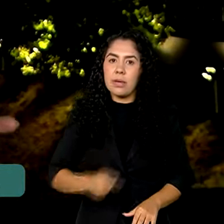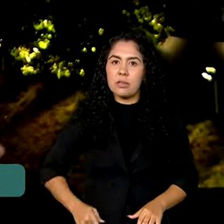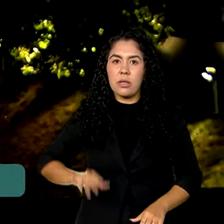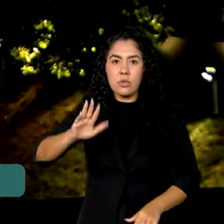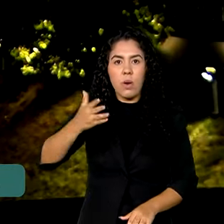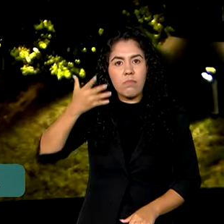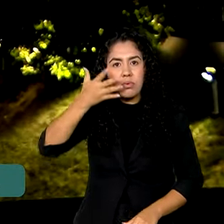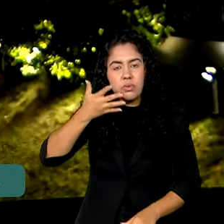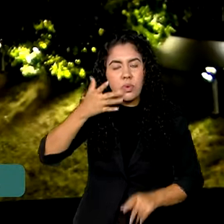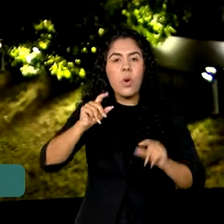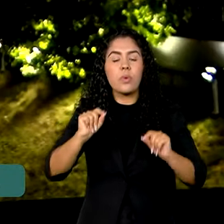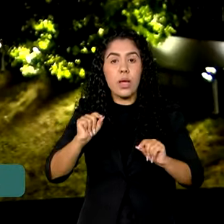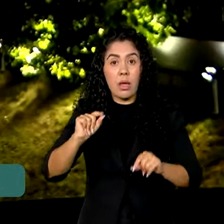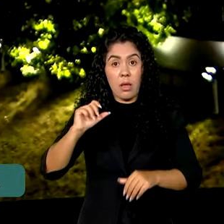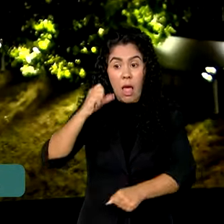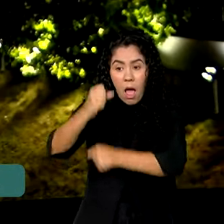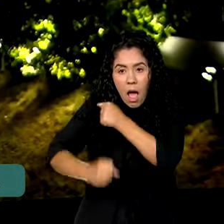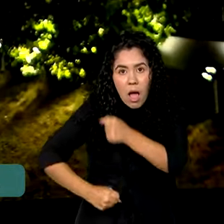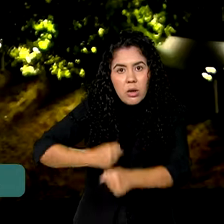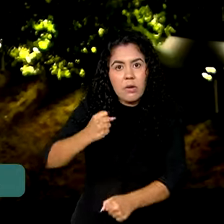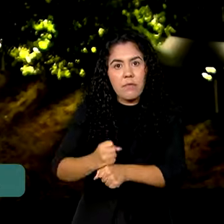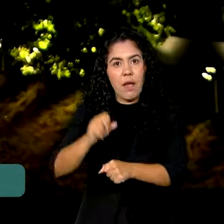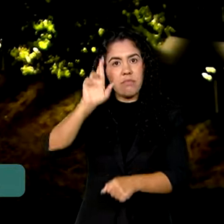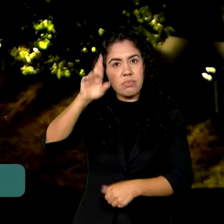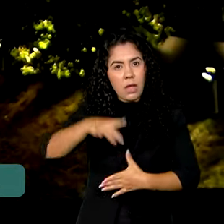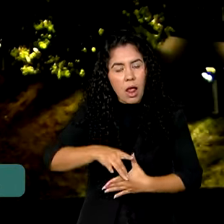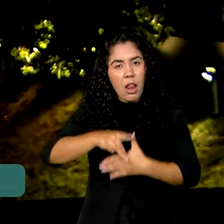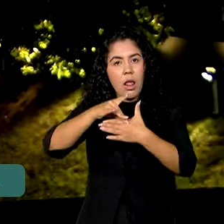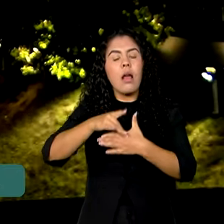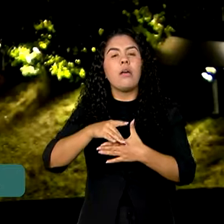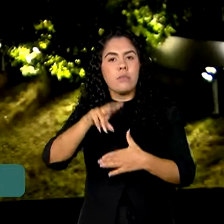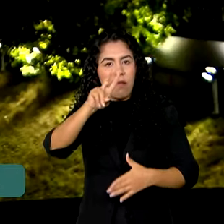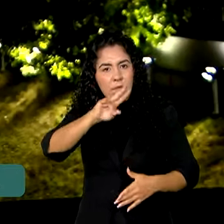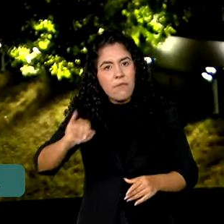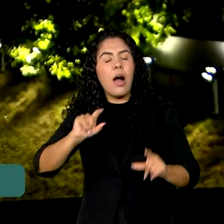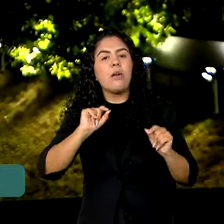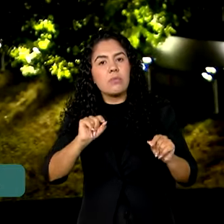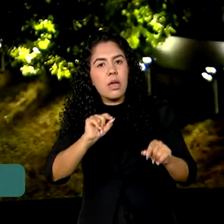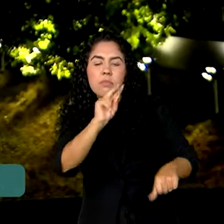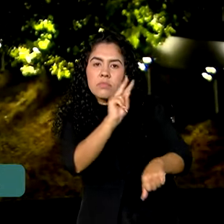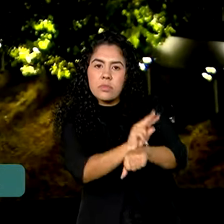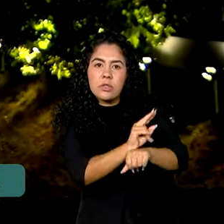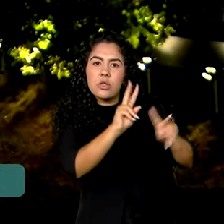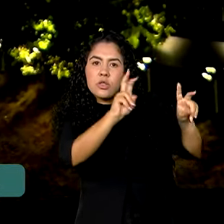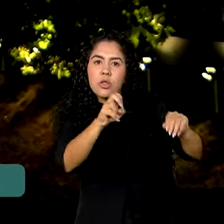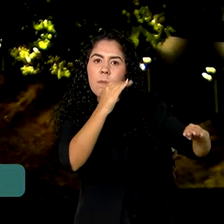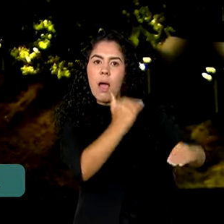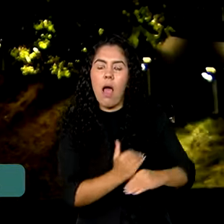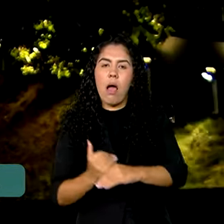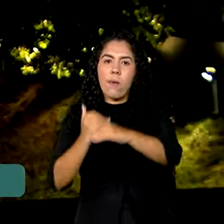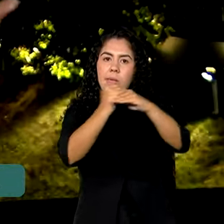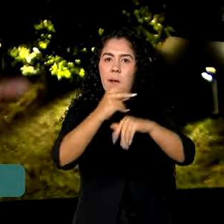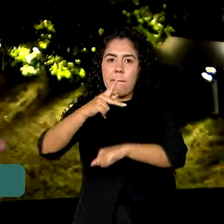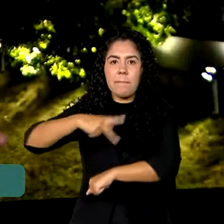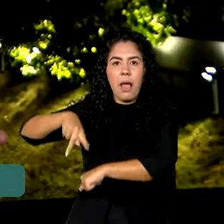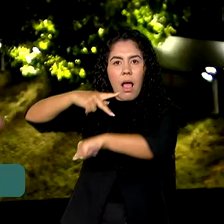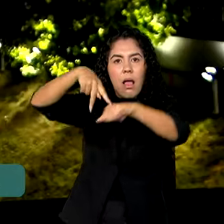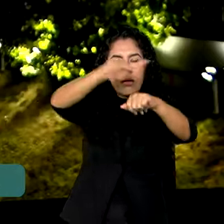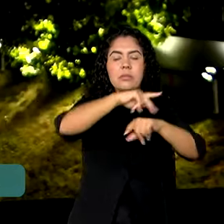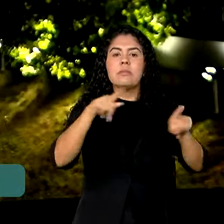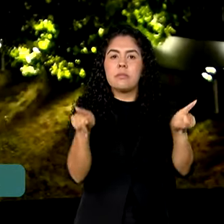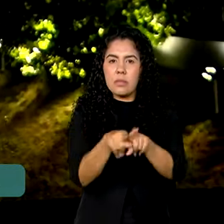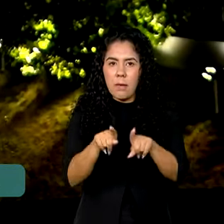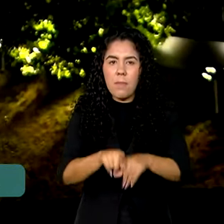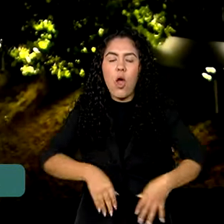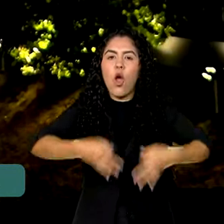a presidência do grupo o governo brasileiro vai zelar pela igualdade nas relações entre os países e reafirmou a